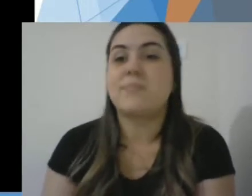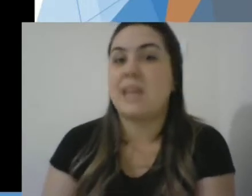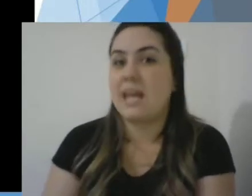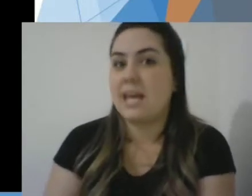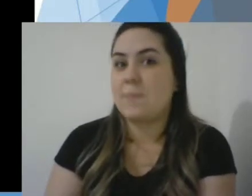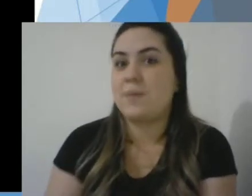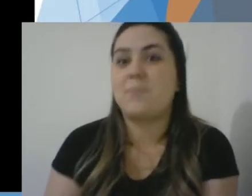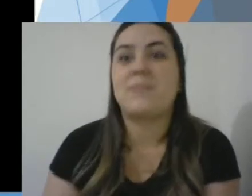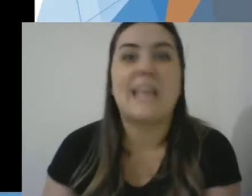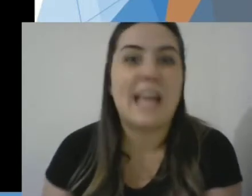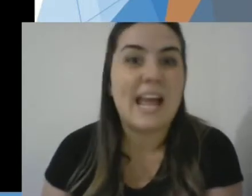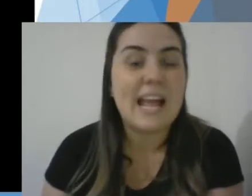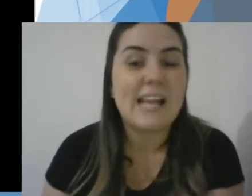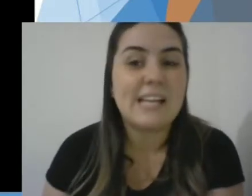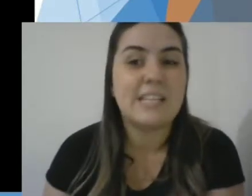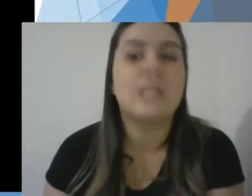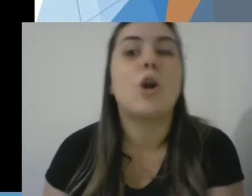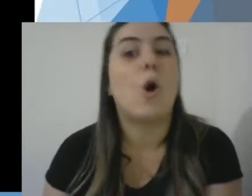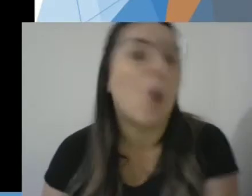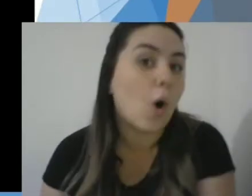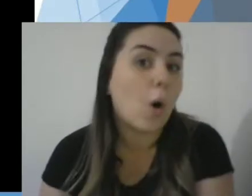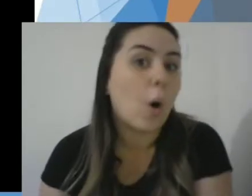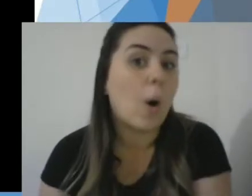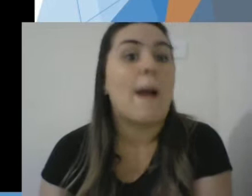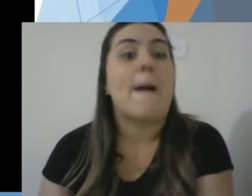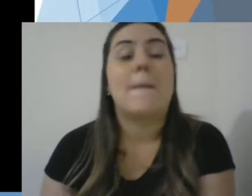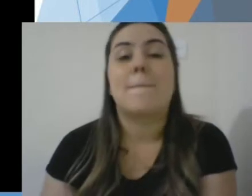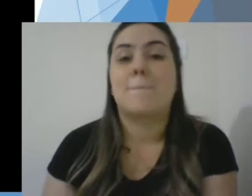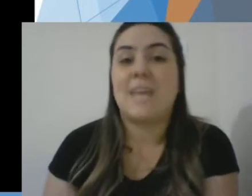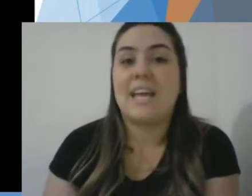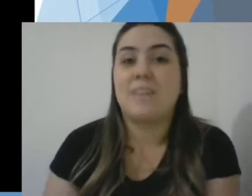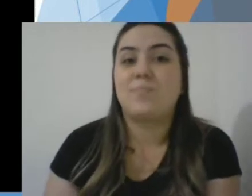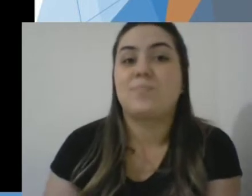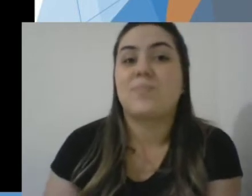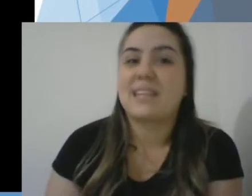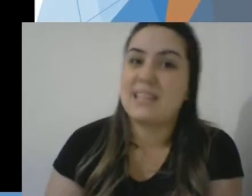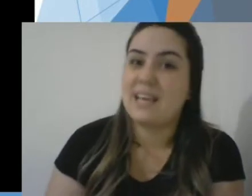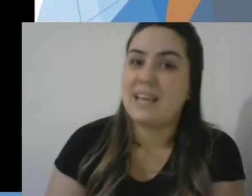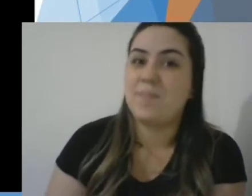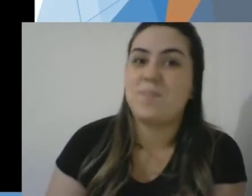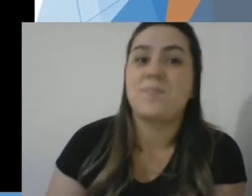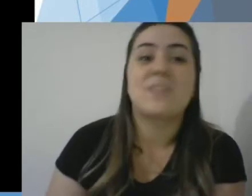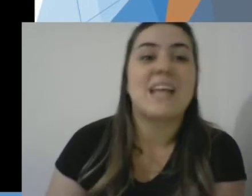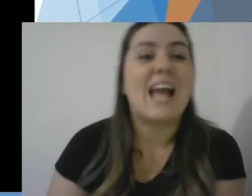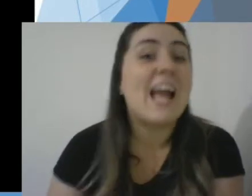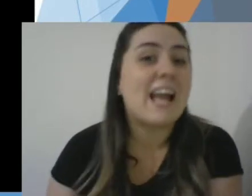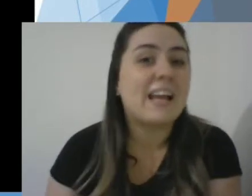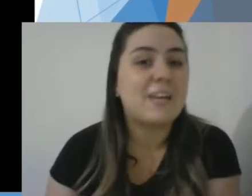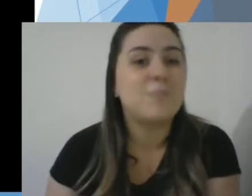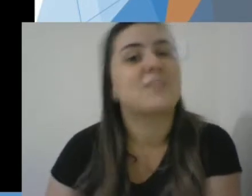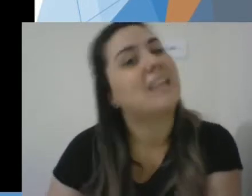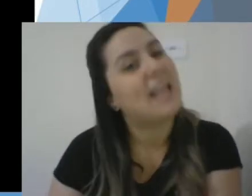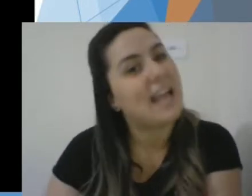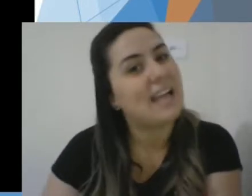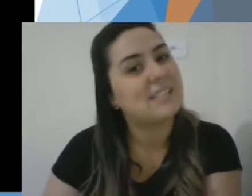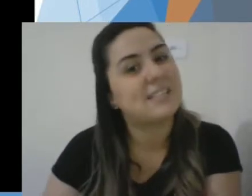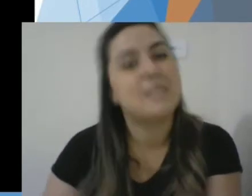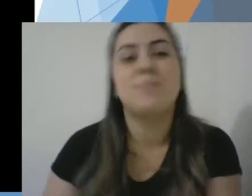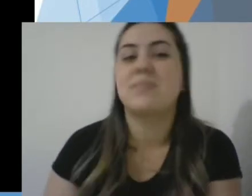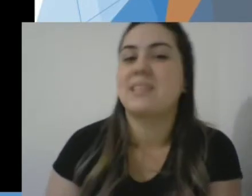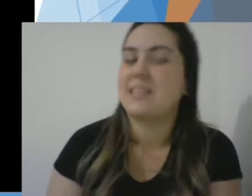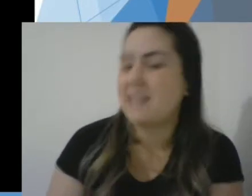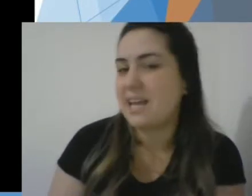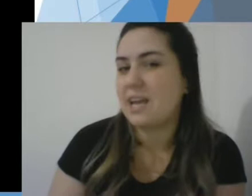L, M, N, O, P, Q, R,